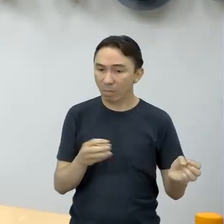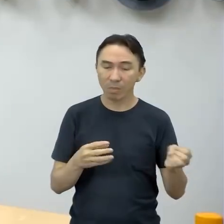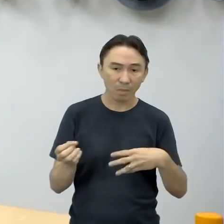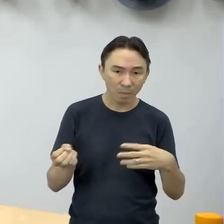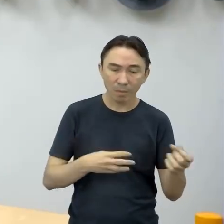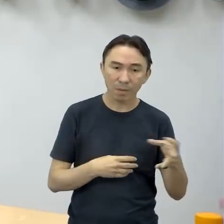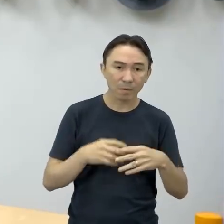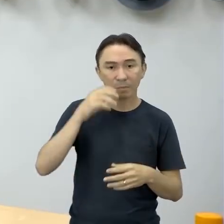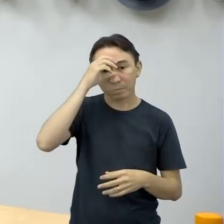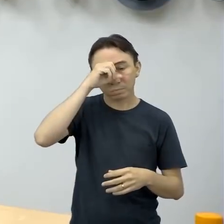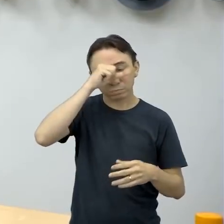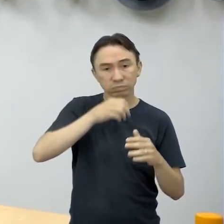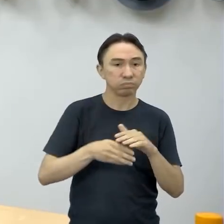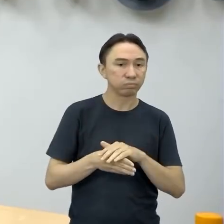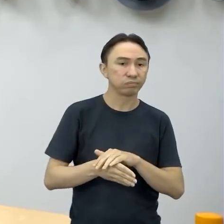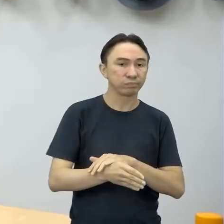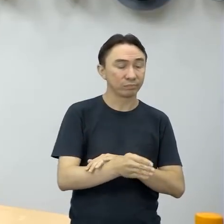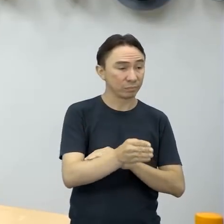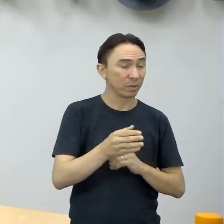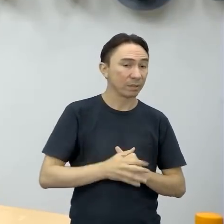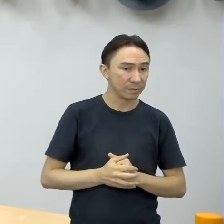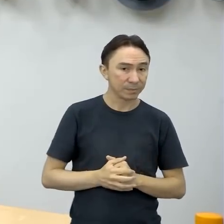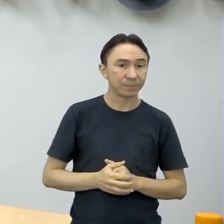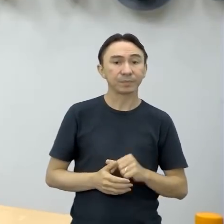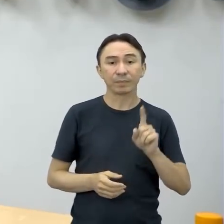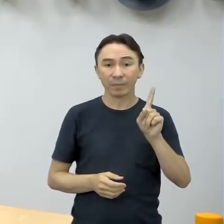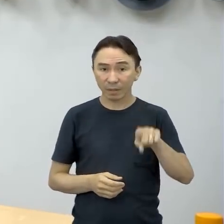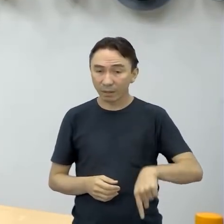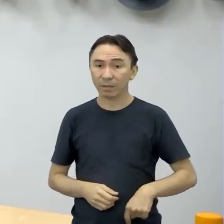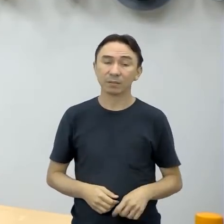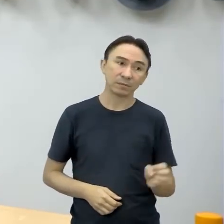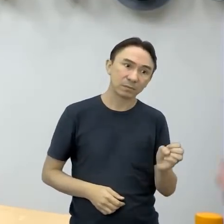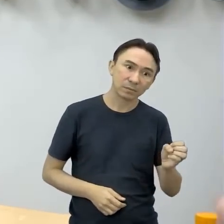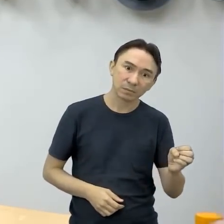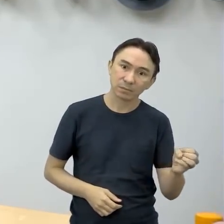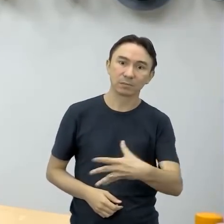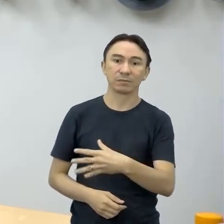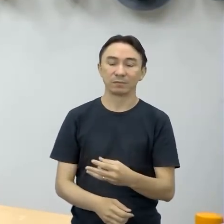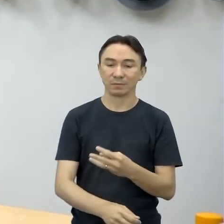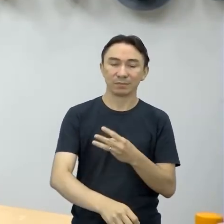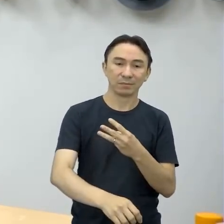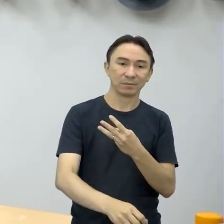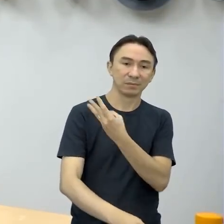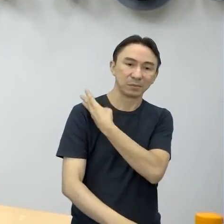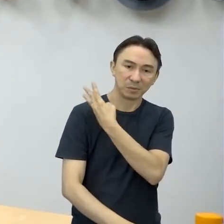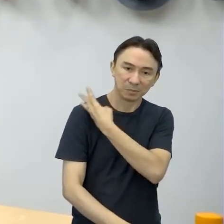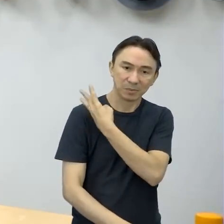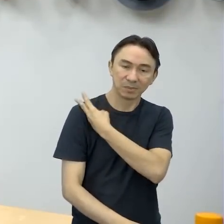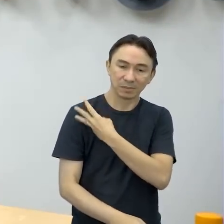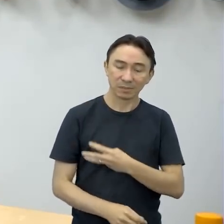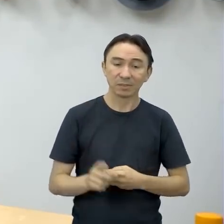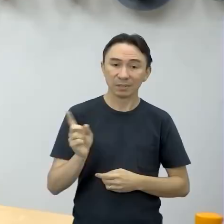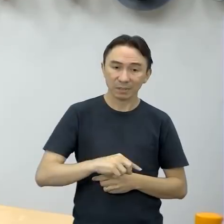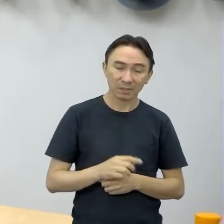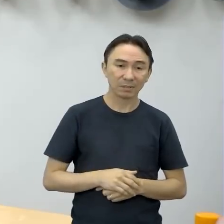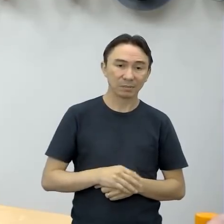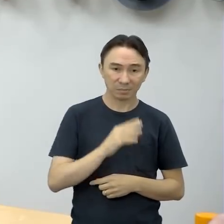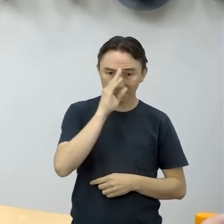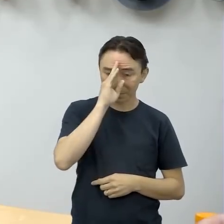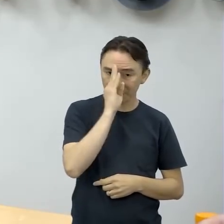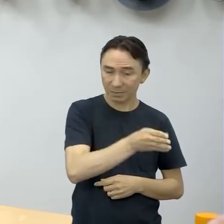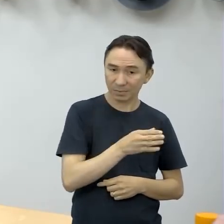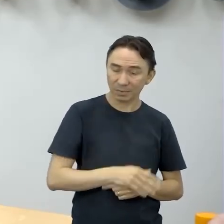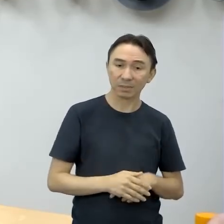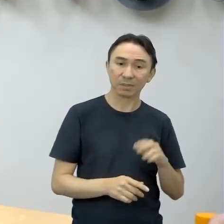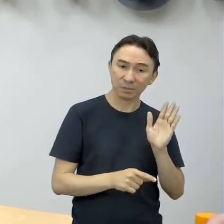Exatamente. Inclusive, esse é o grande objetivo do novo ensino médio, né? É estimular o protagonismo do estudante, né,